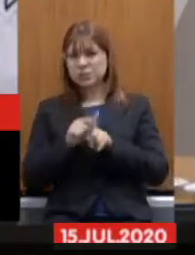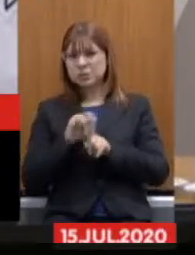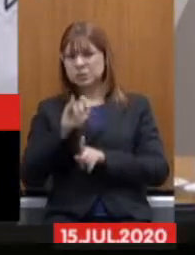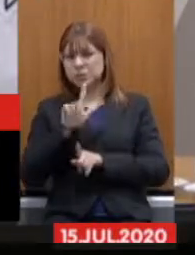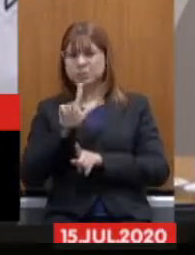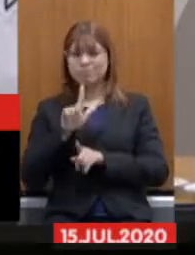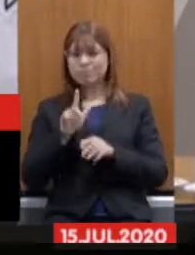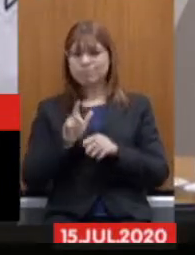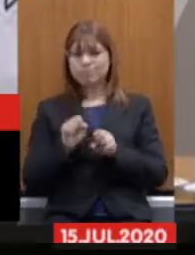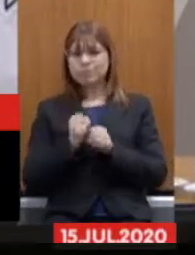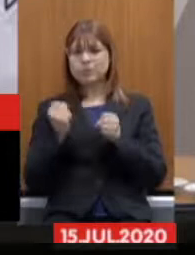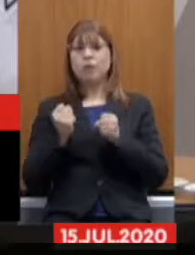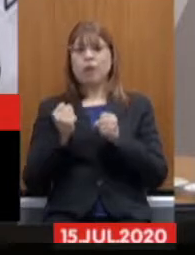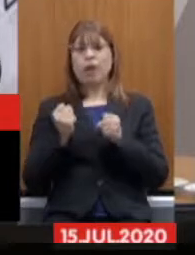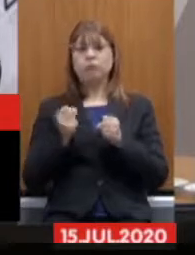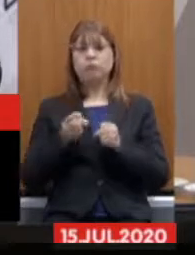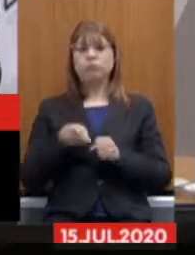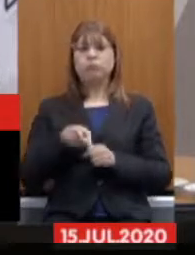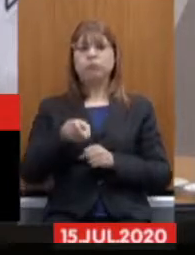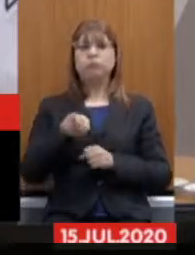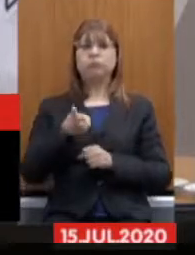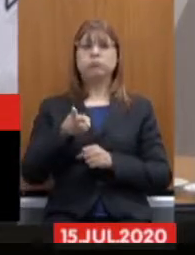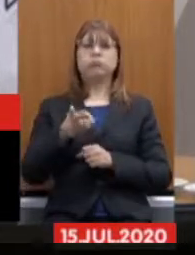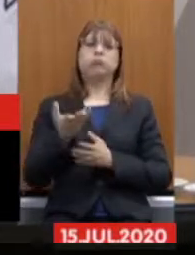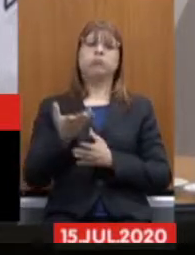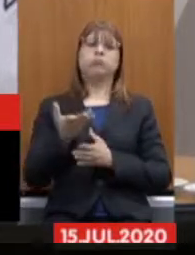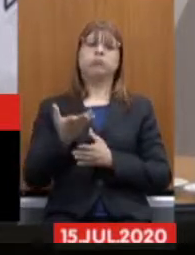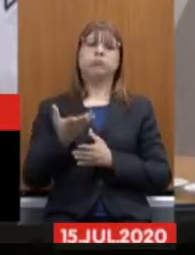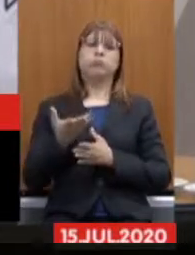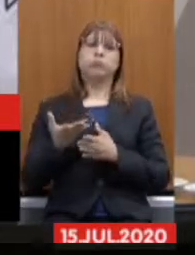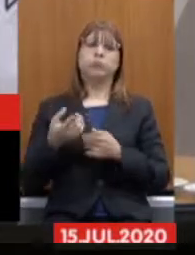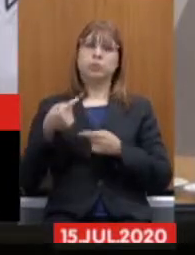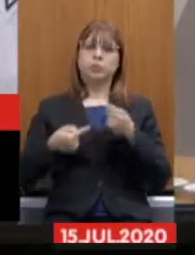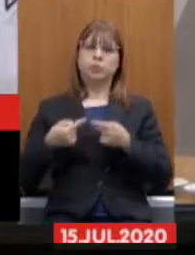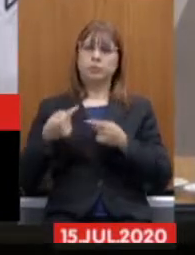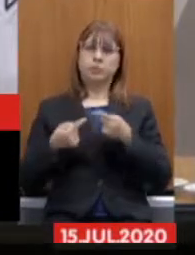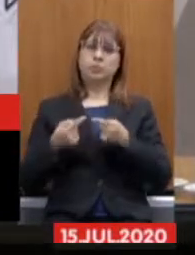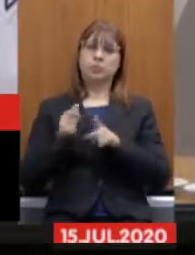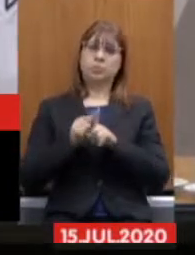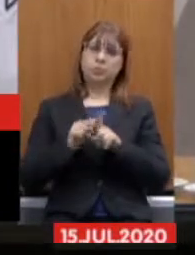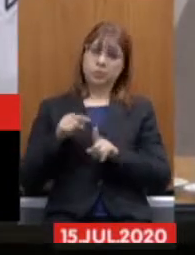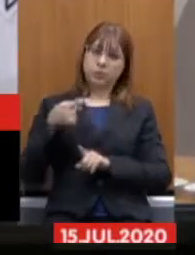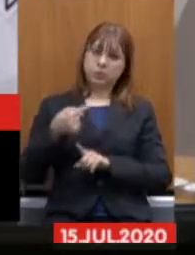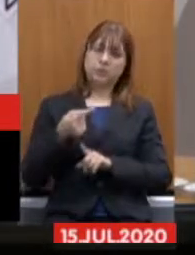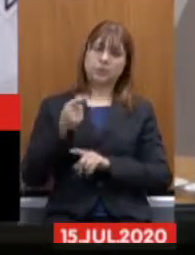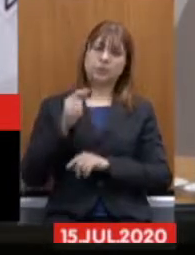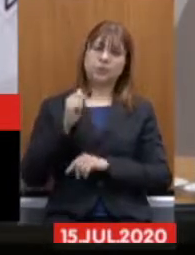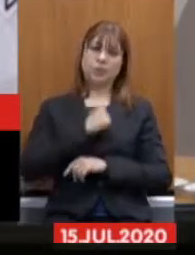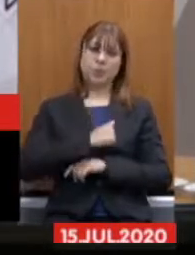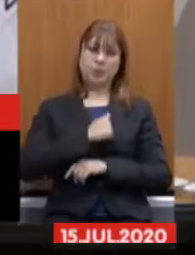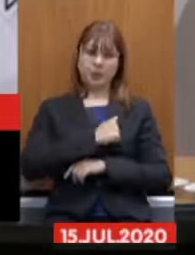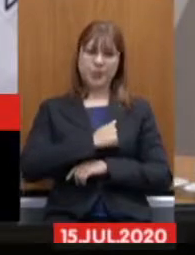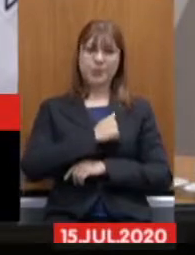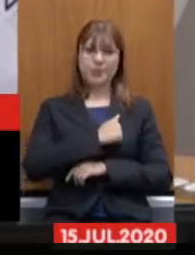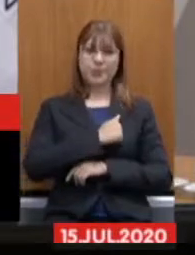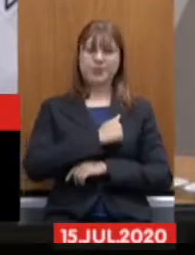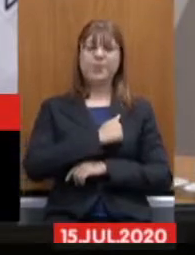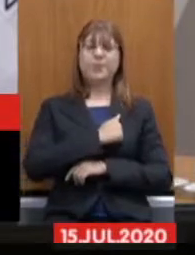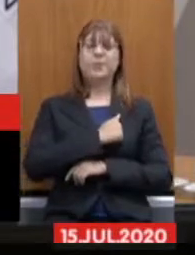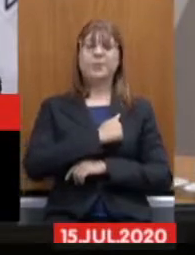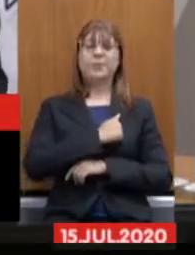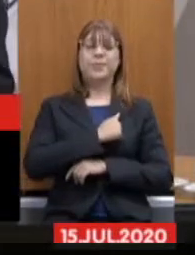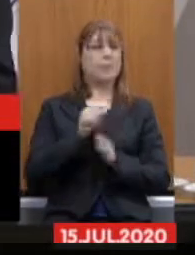e prorrogou essa discussão aí para agosto não é a primeira vez que a assembleia toma as rédeas